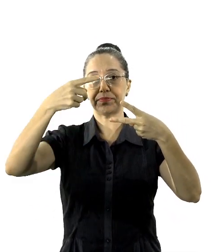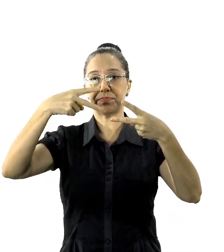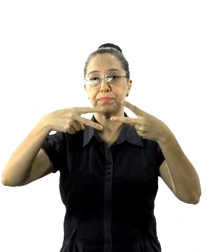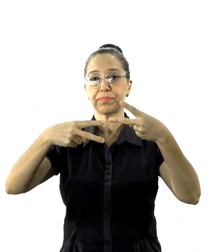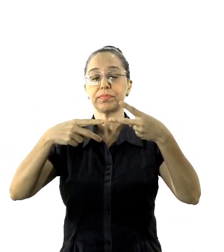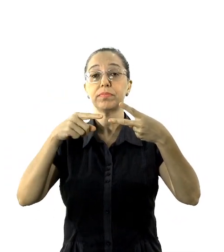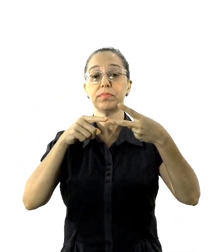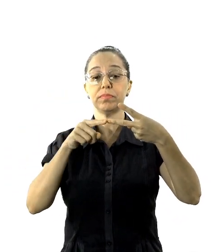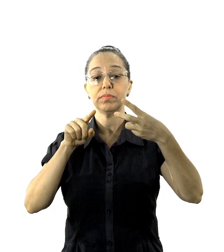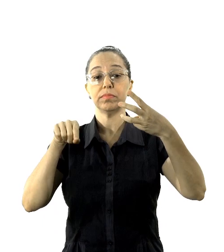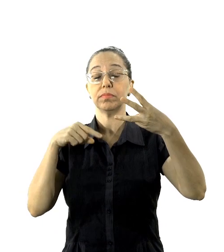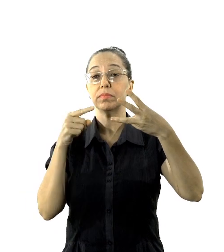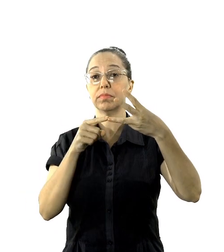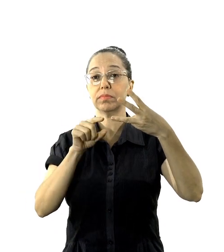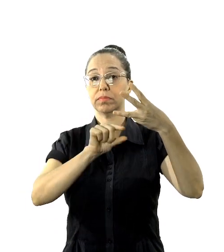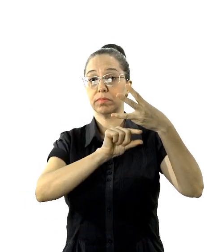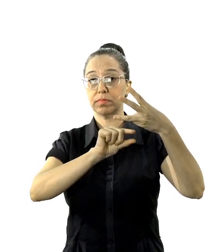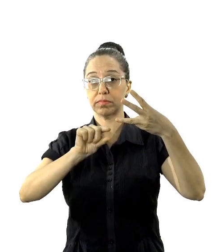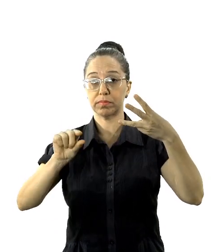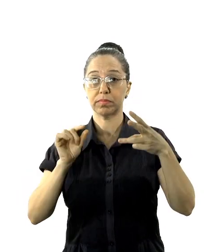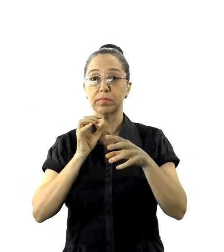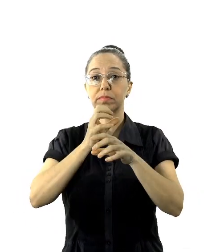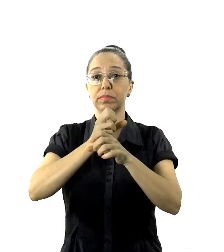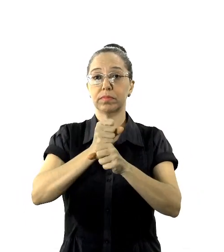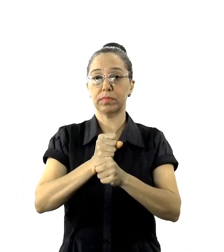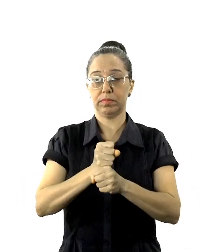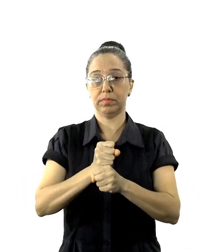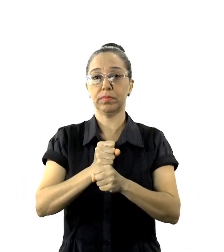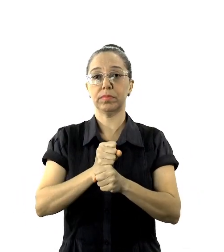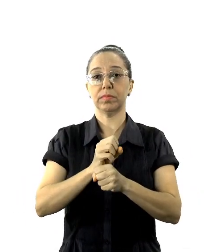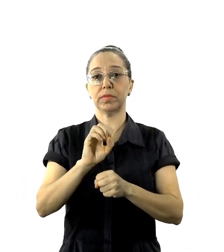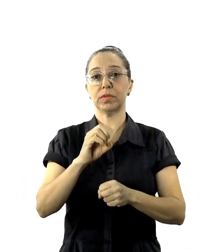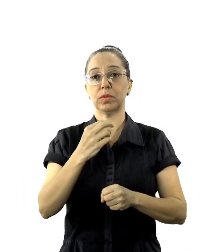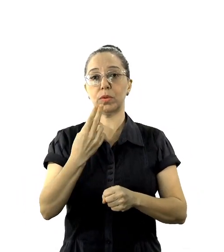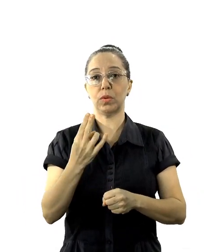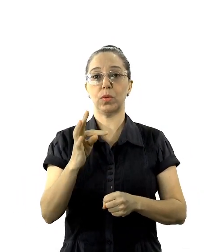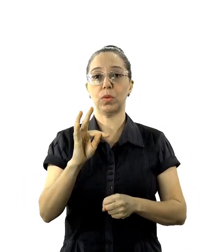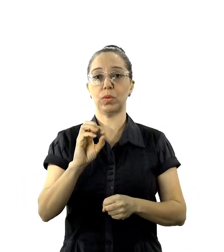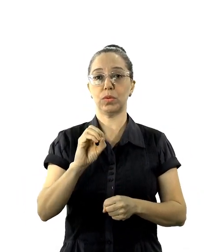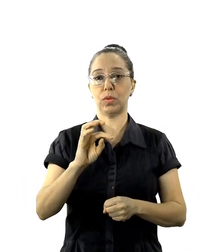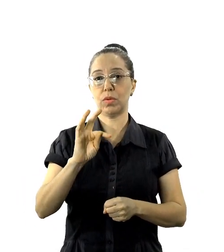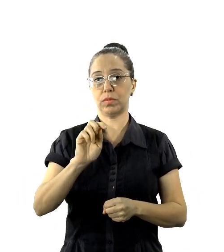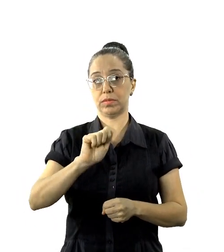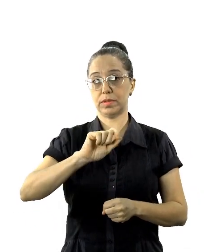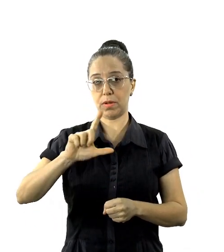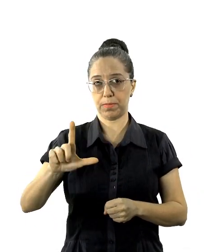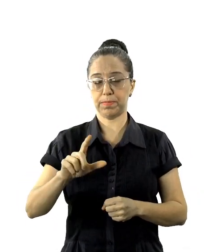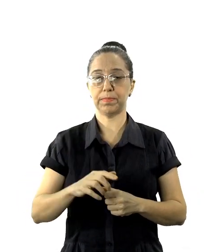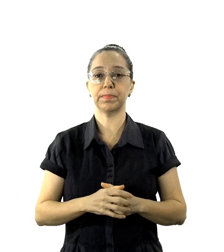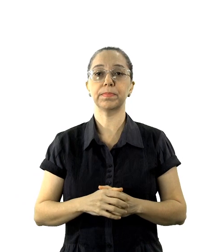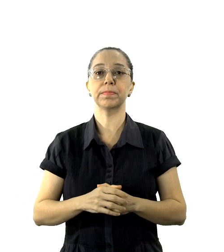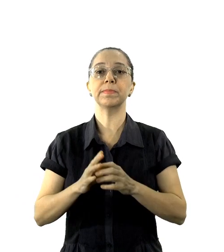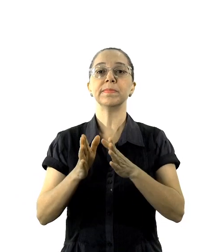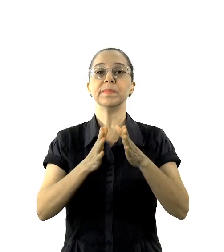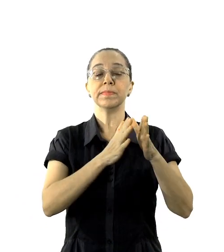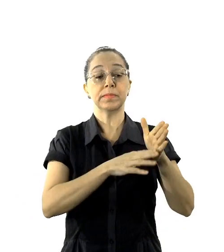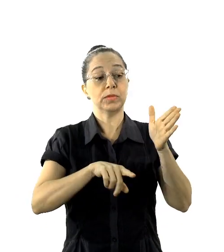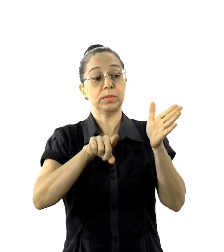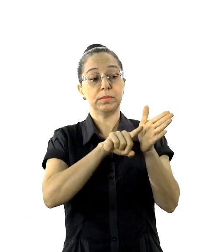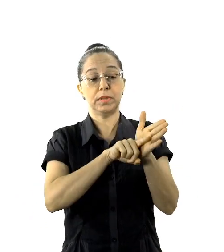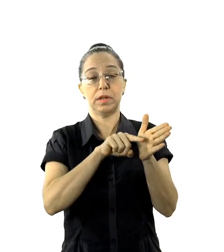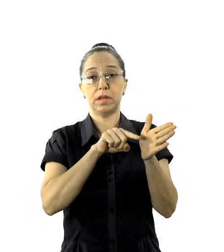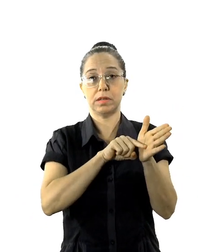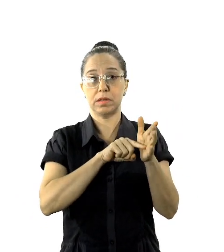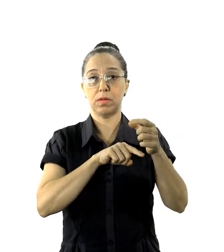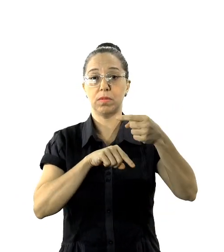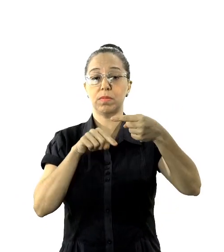e o resultado da adição, que se chama soma ou total. Na subtração, nós temos o primeiro